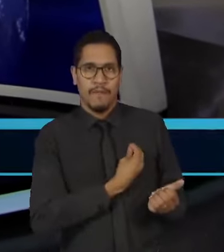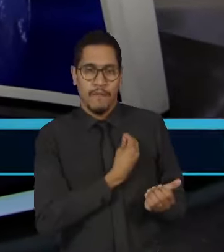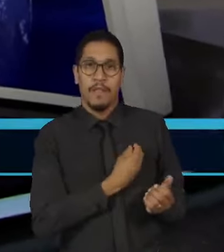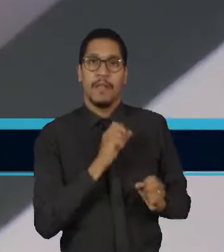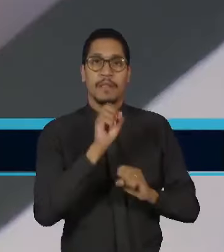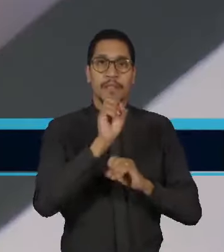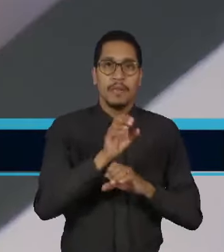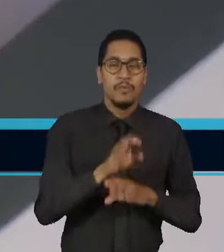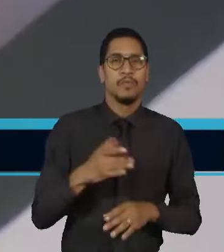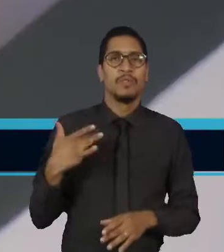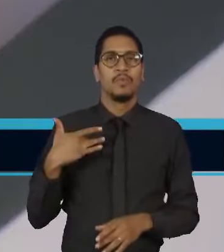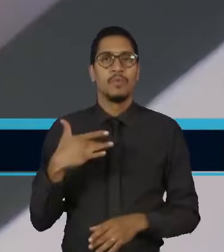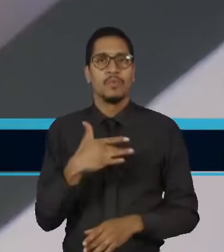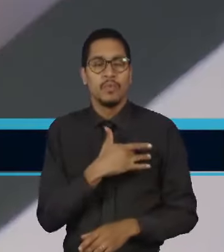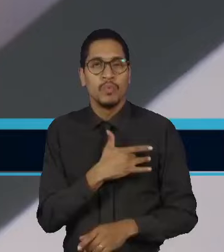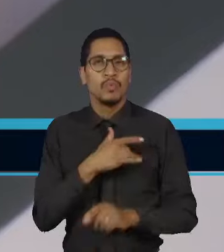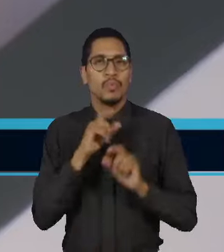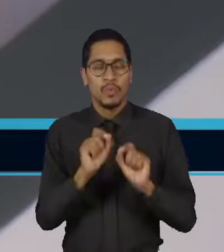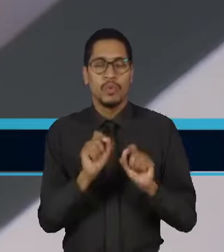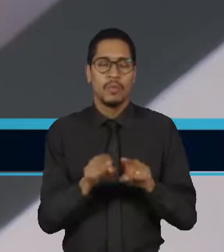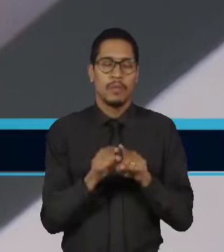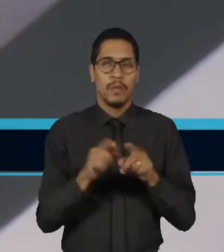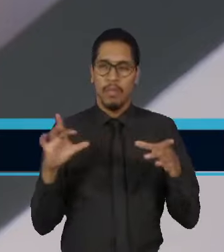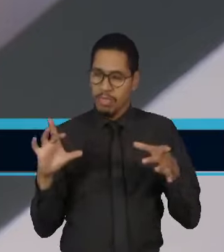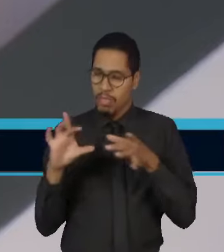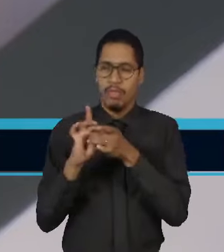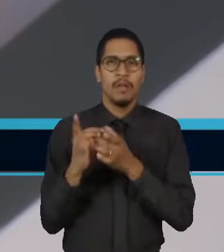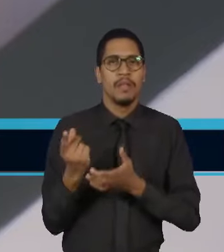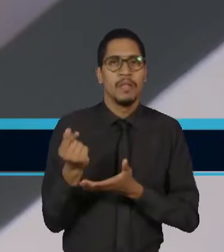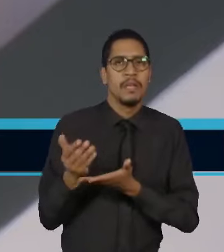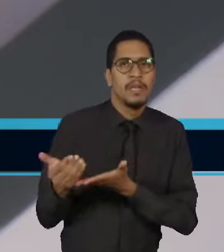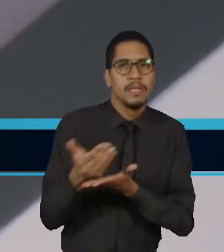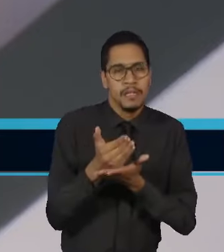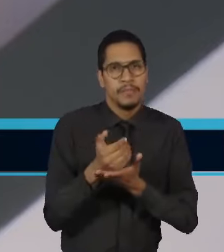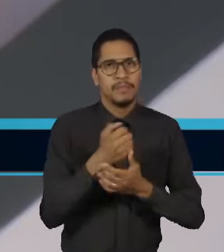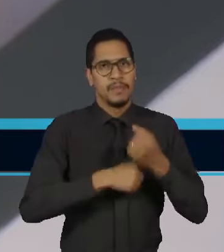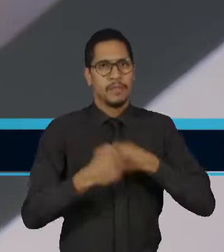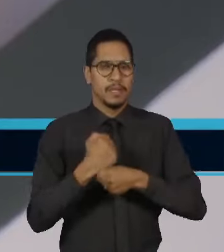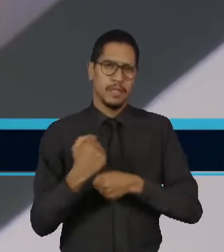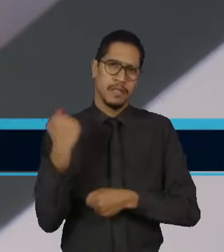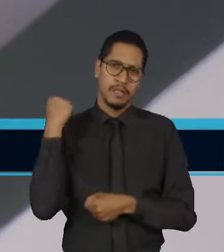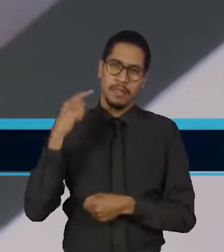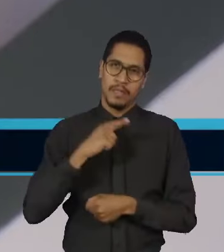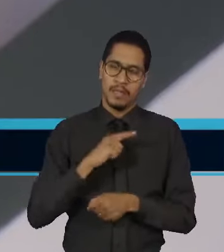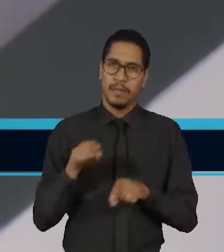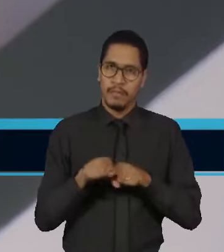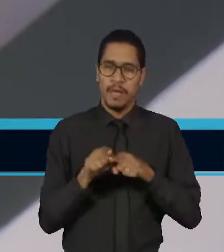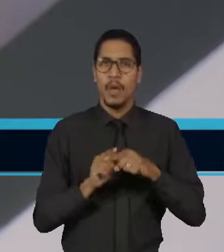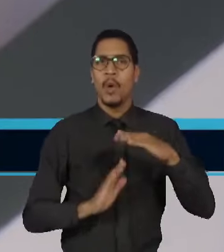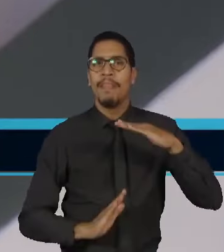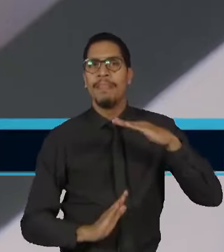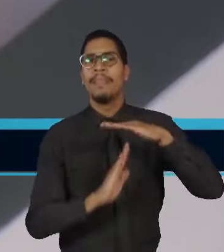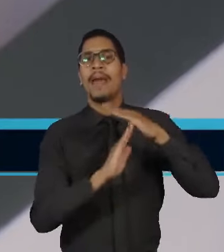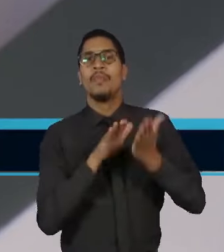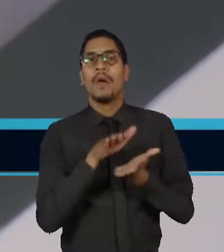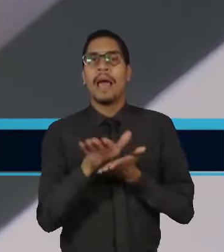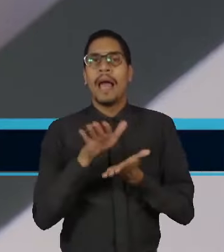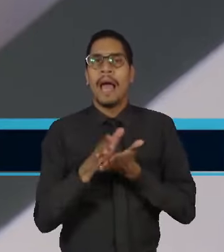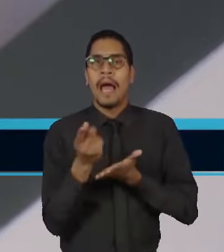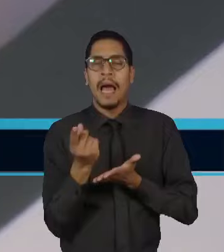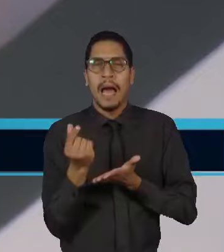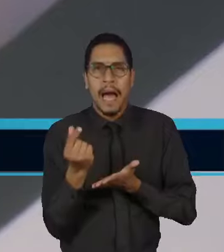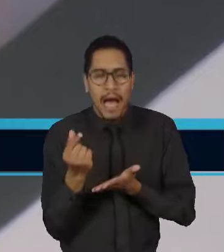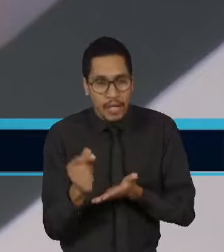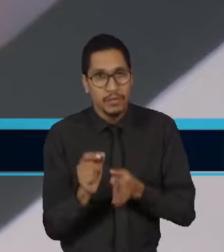educação com vinculação de receitas há uns anos atrás a emenda do teto de gastos desvinculou o